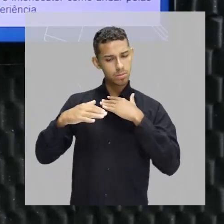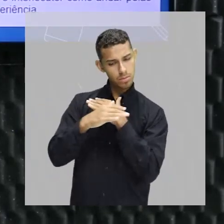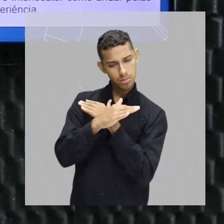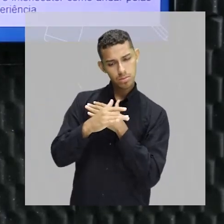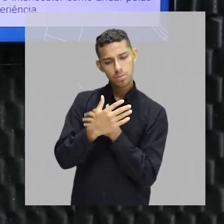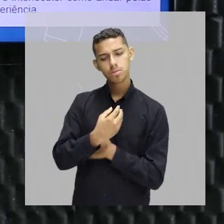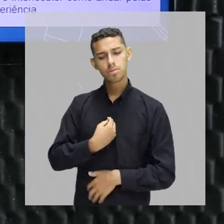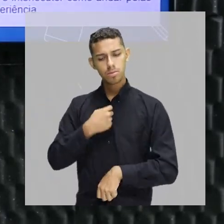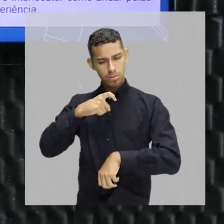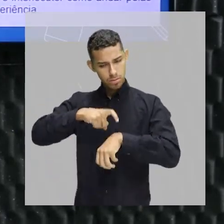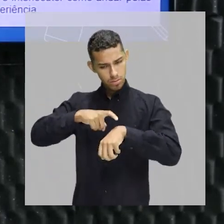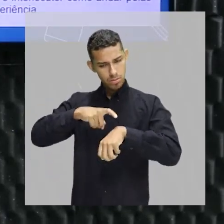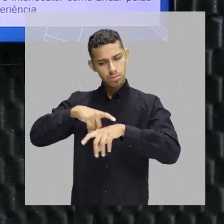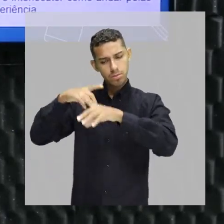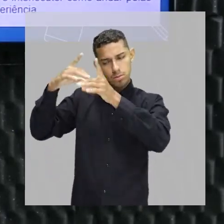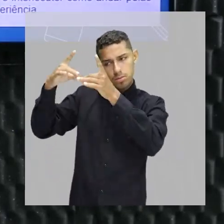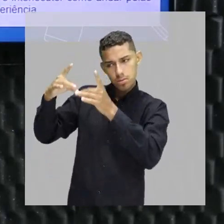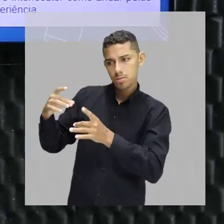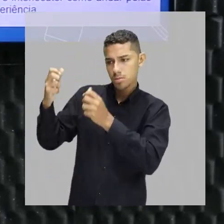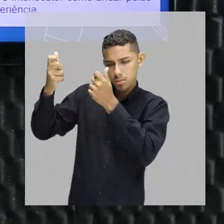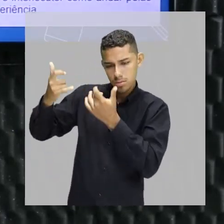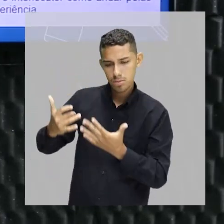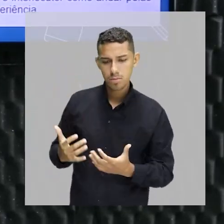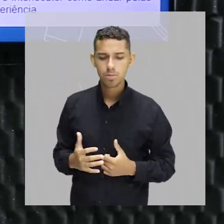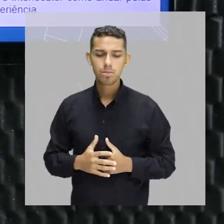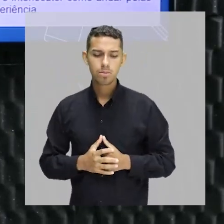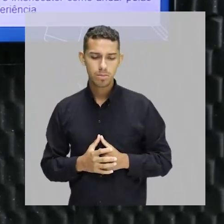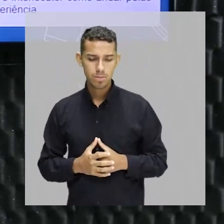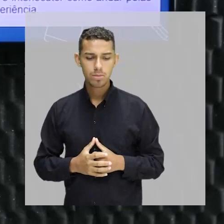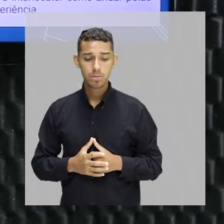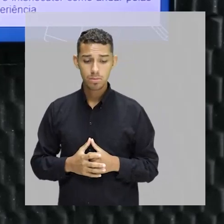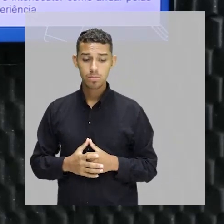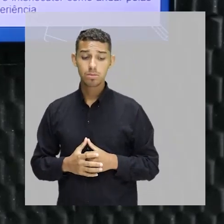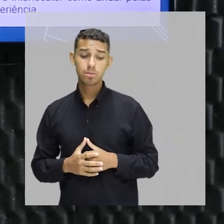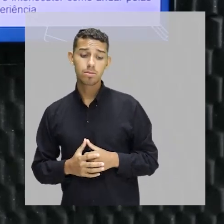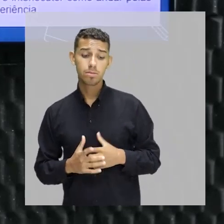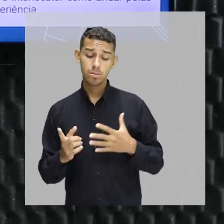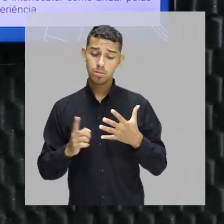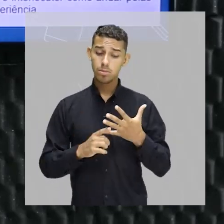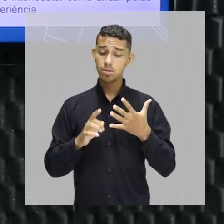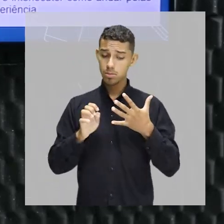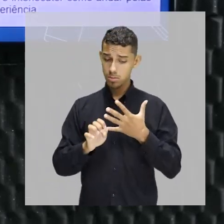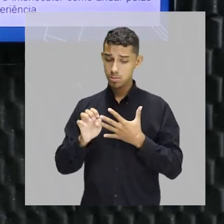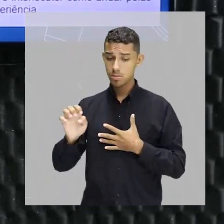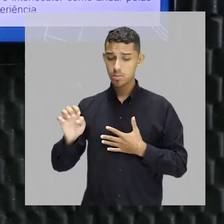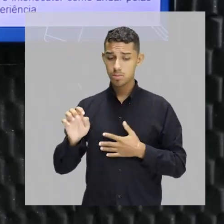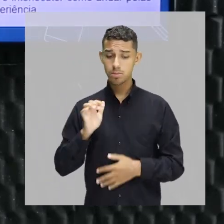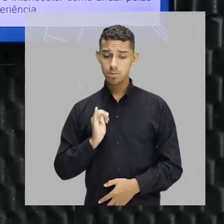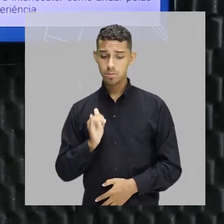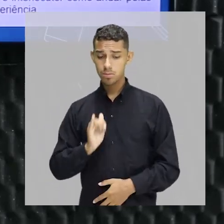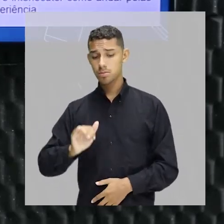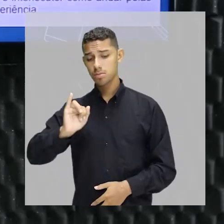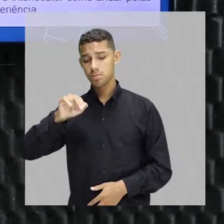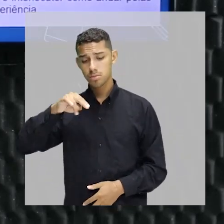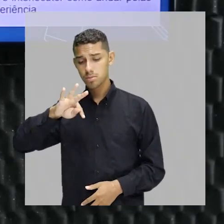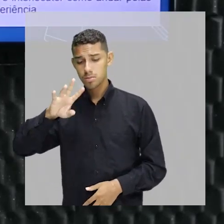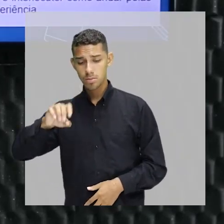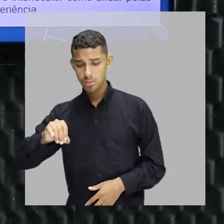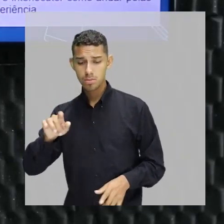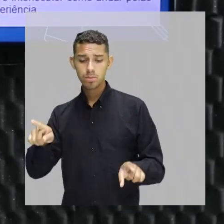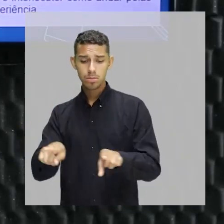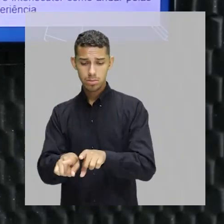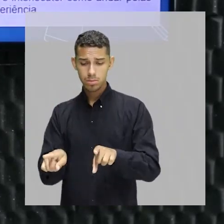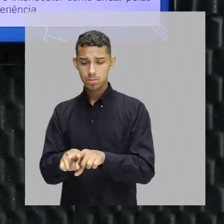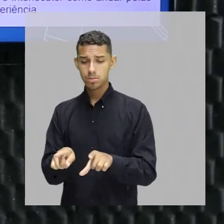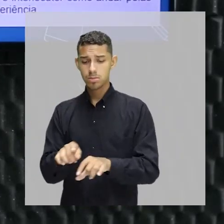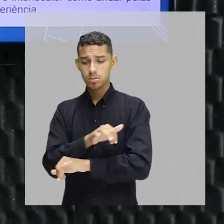ao mesmo tempo em que a descreve. Letra E, narrativo e injuntivo, pois o